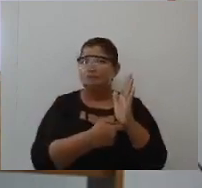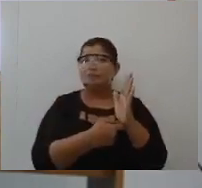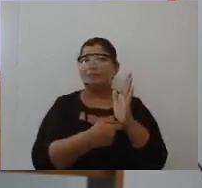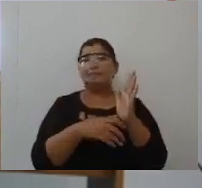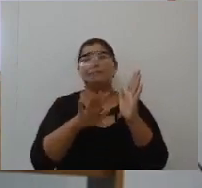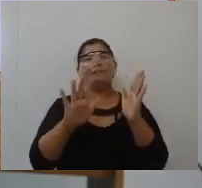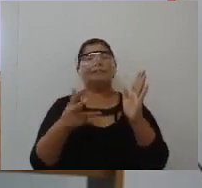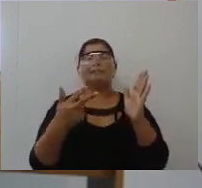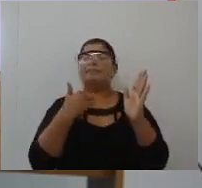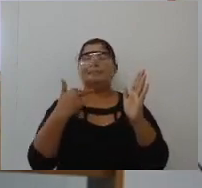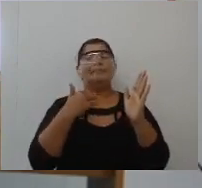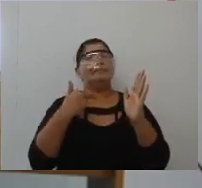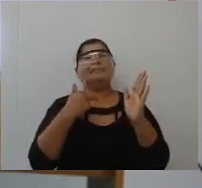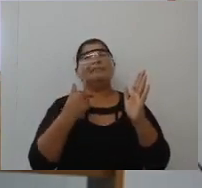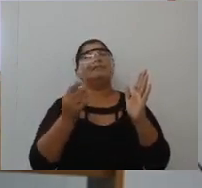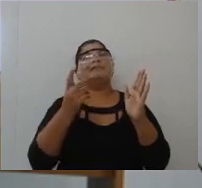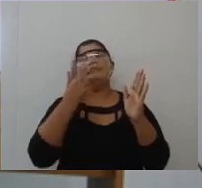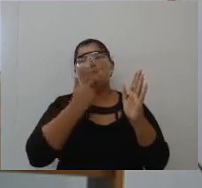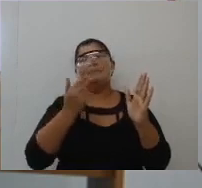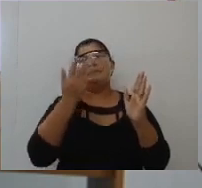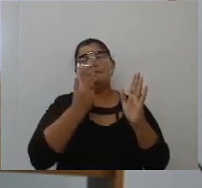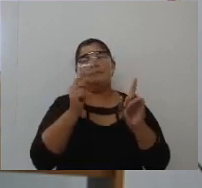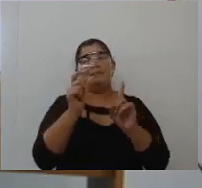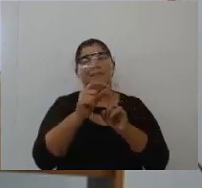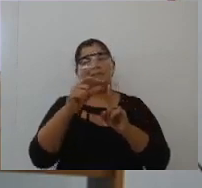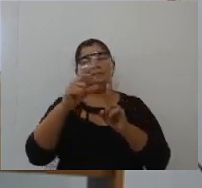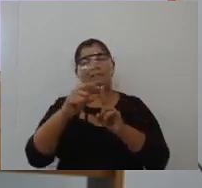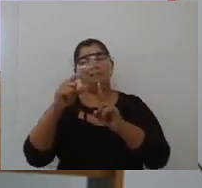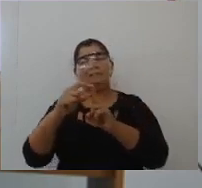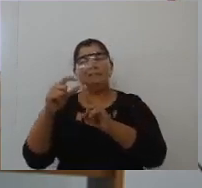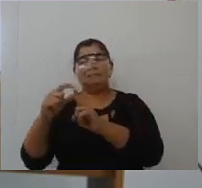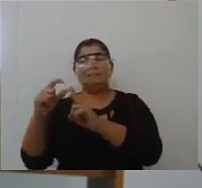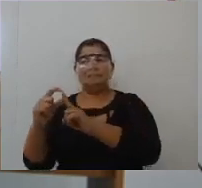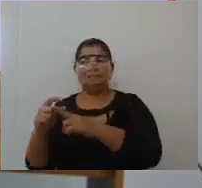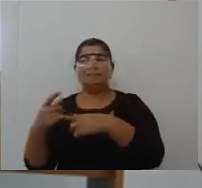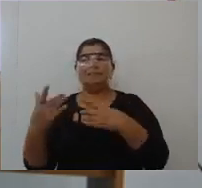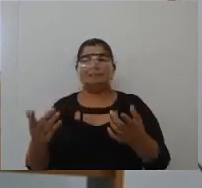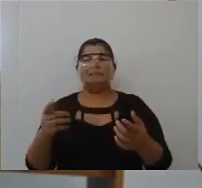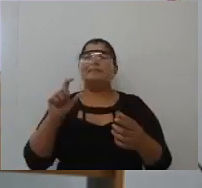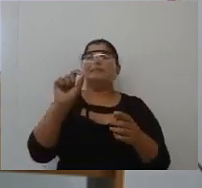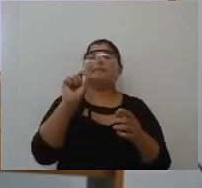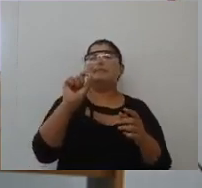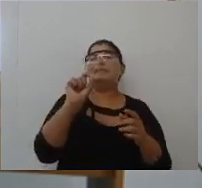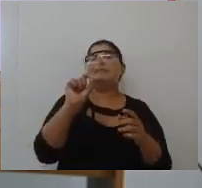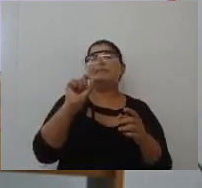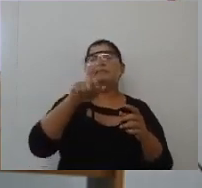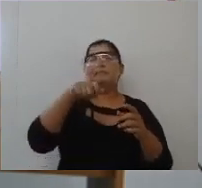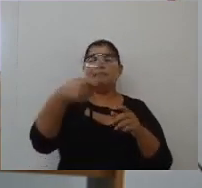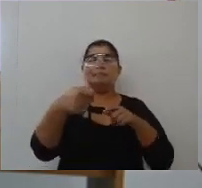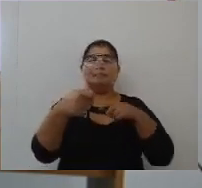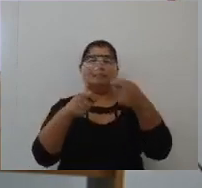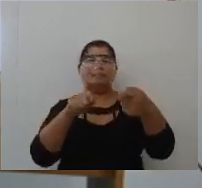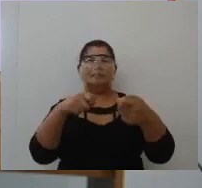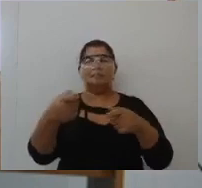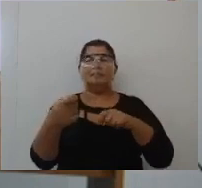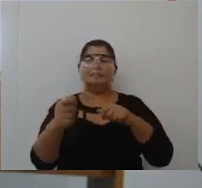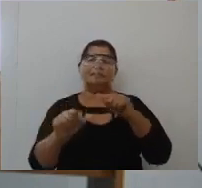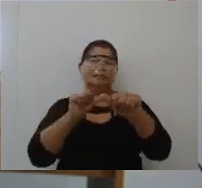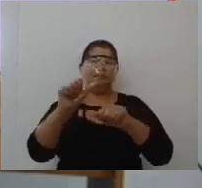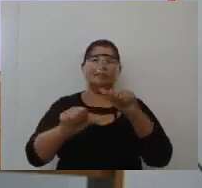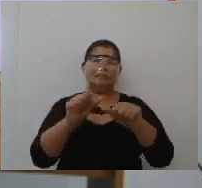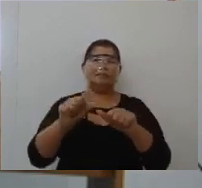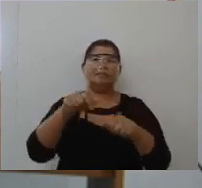vai passar limpo. Veja quais são aqueles queis ali que você pode substituir por